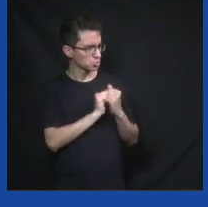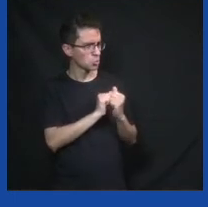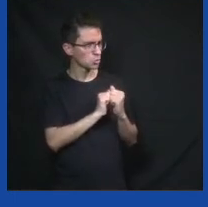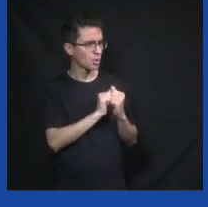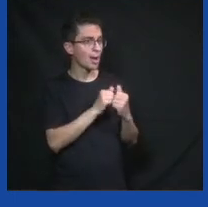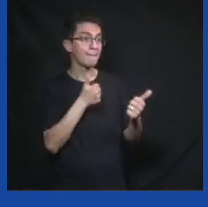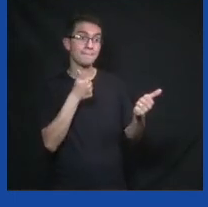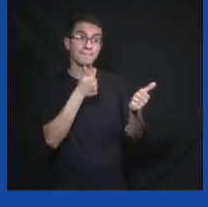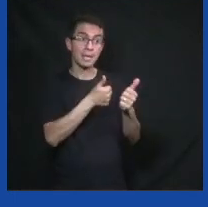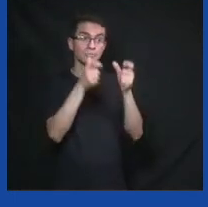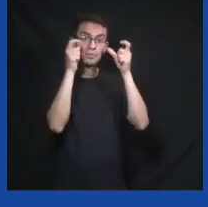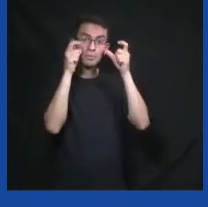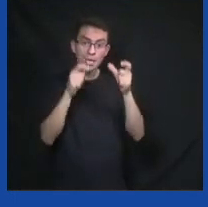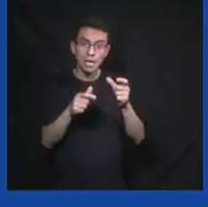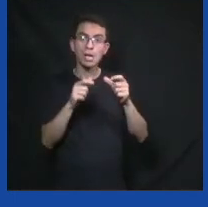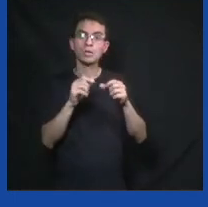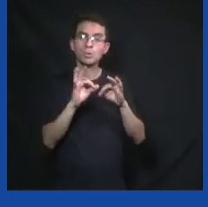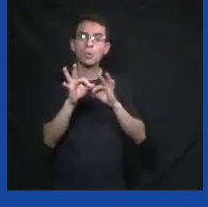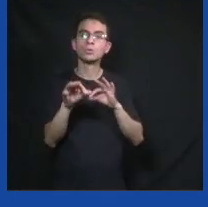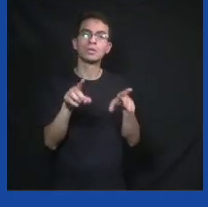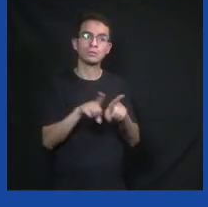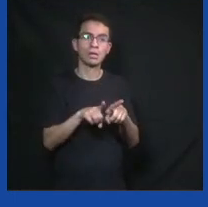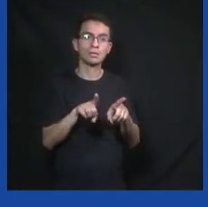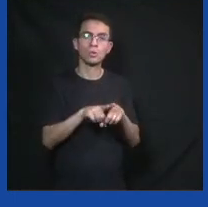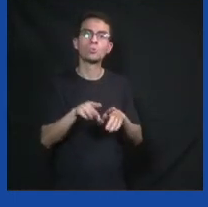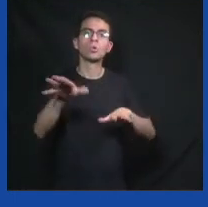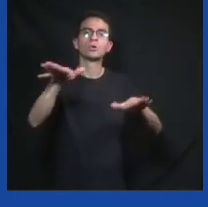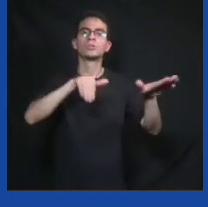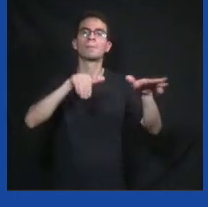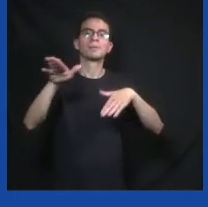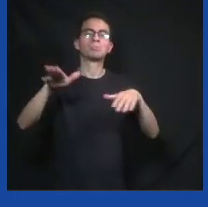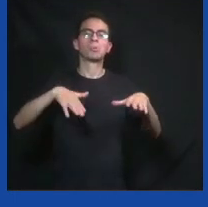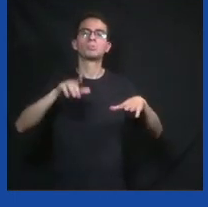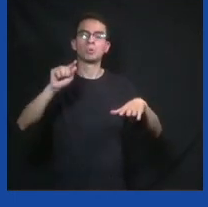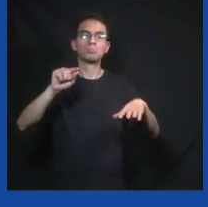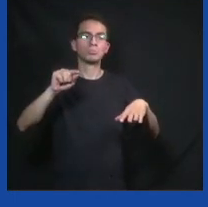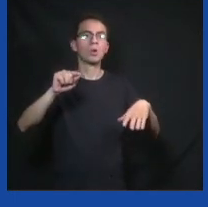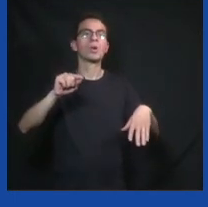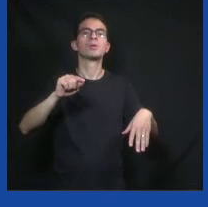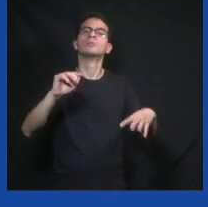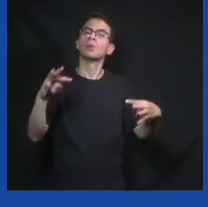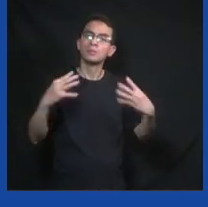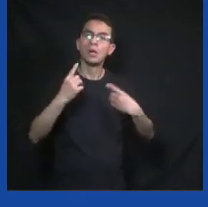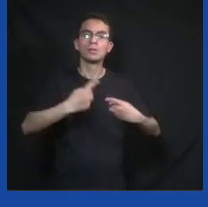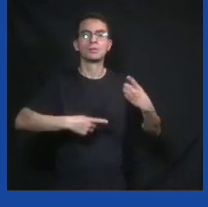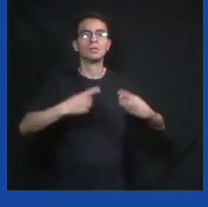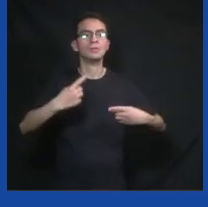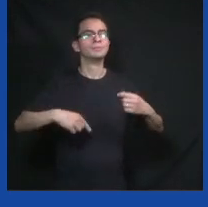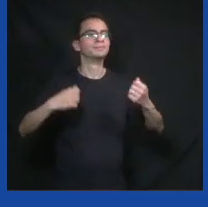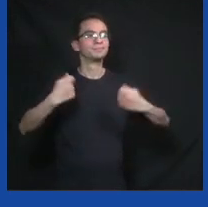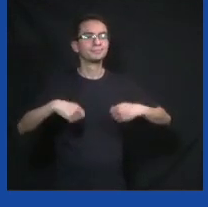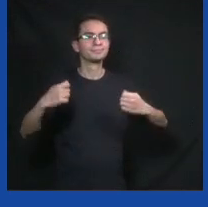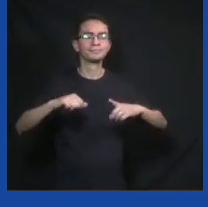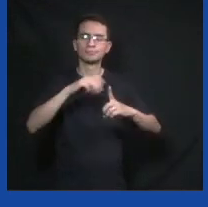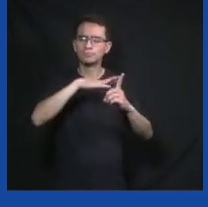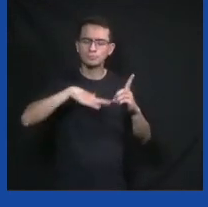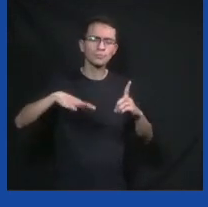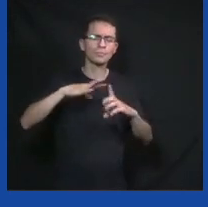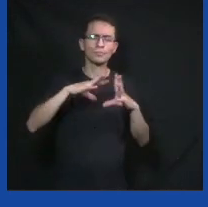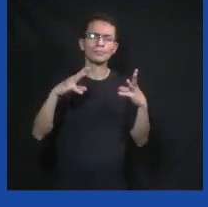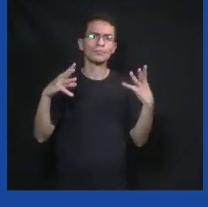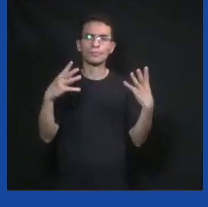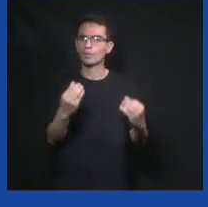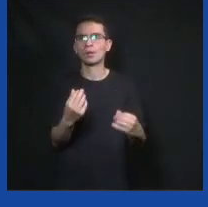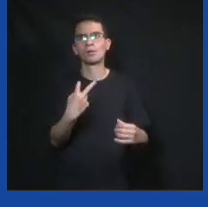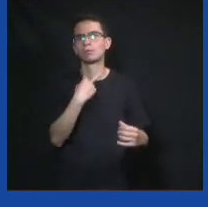trabalho do Politize, e eu queria convocar todo mundo a entrar nesse barco. Educação política precisa ser uma preocupação de toda a sociedade. A gente não